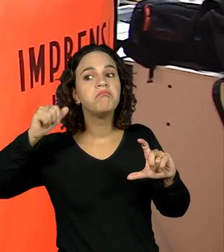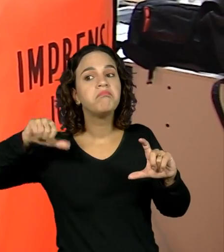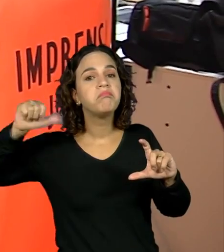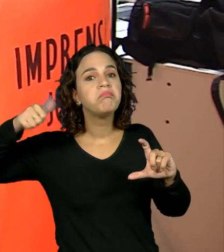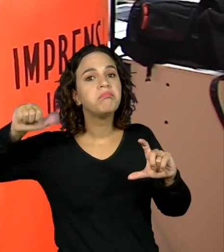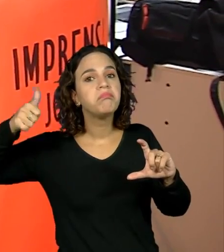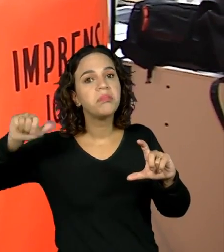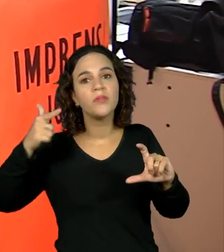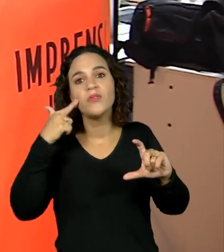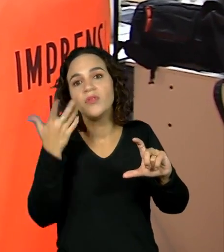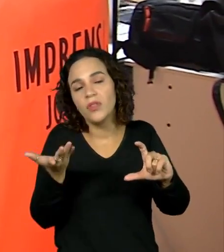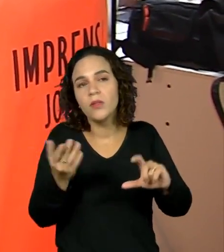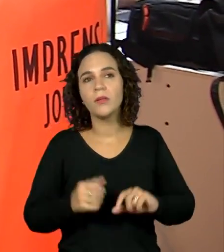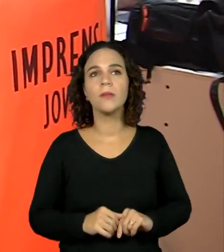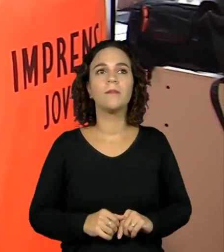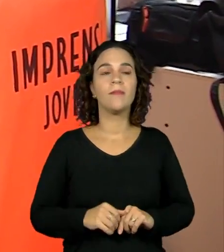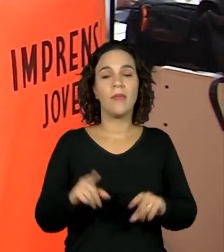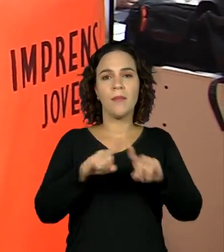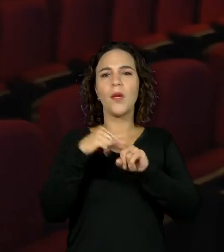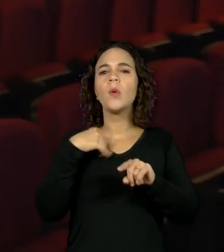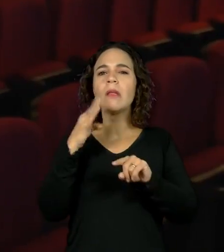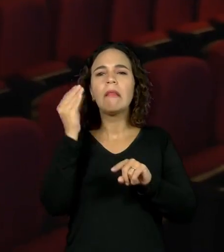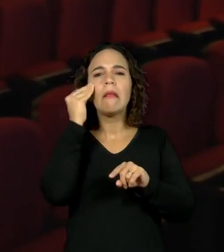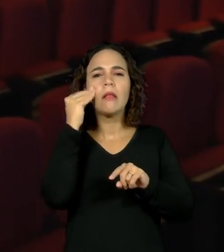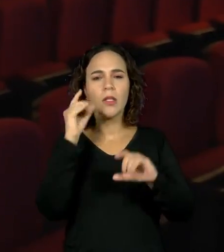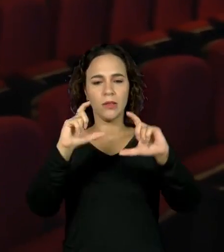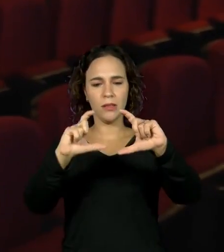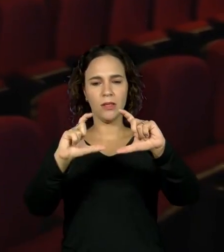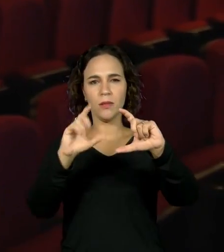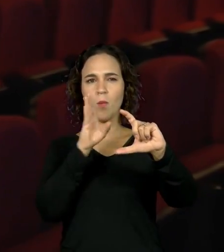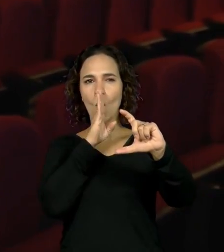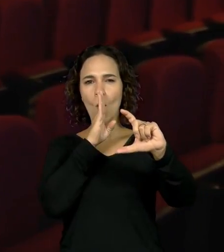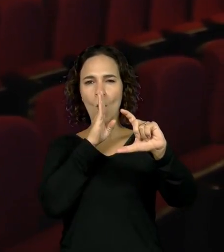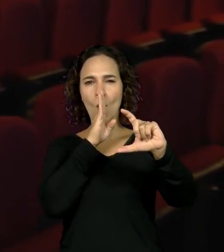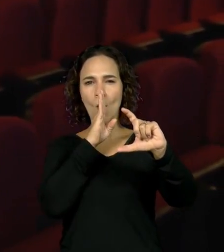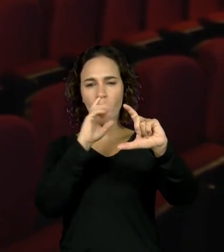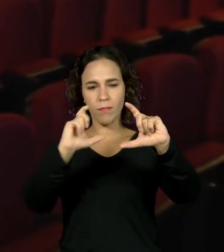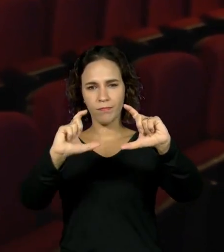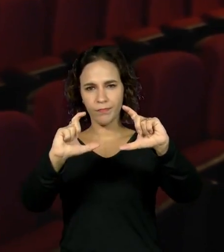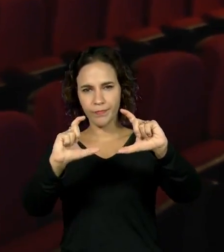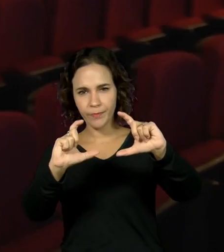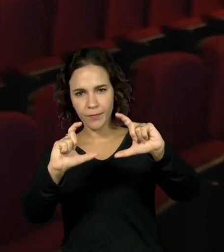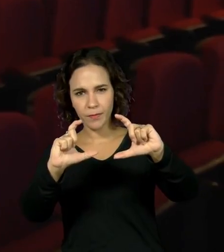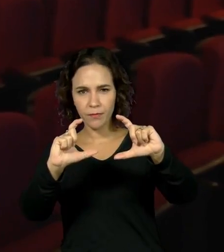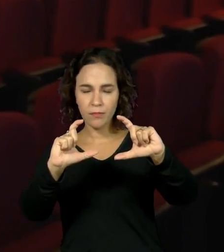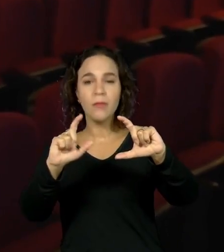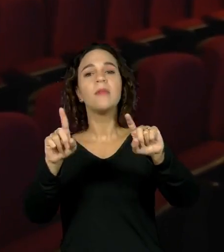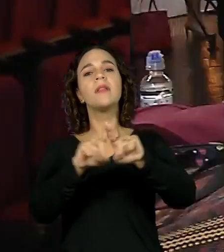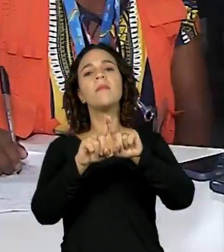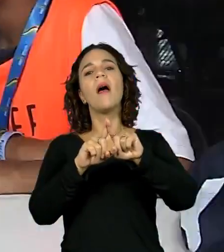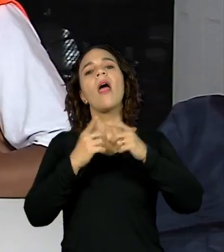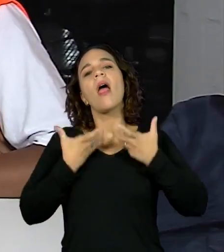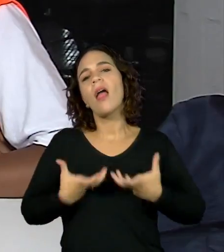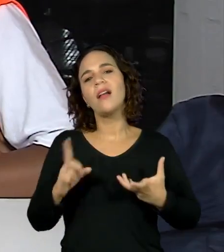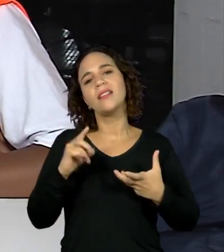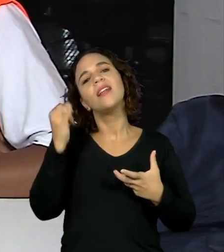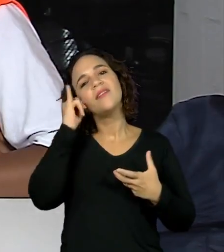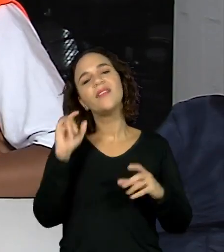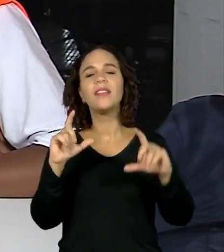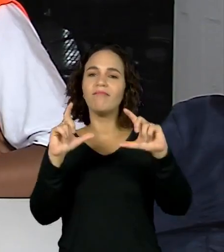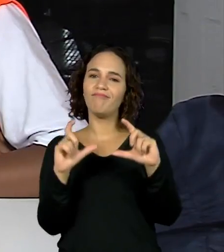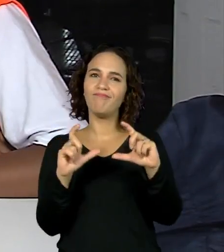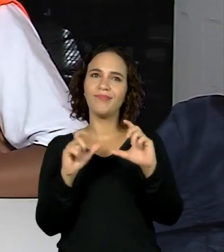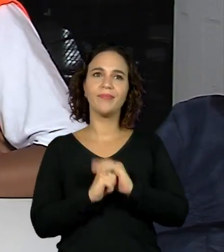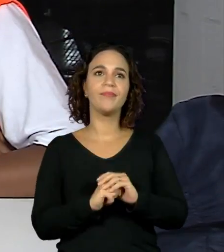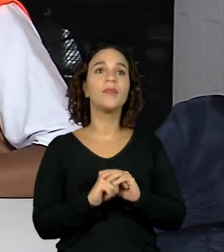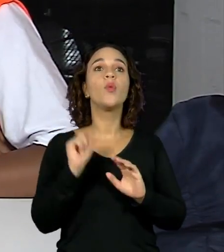eu tento não me desestabilizar muito, eu tento ficar mais concentrado, não ficar em uma posição que cansa. O que a gente tem que